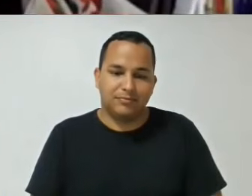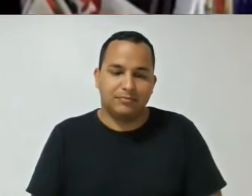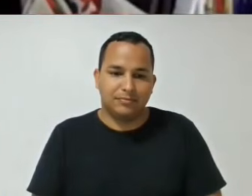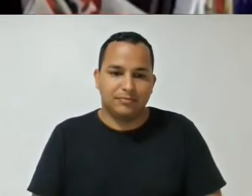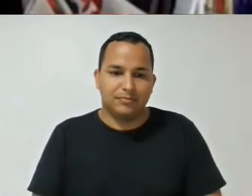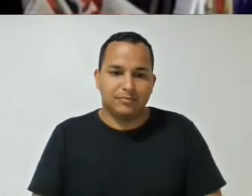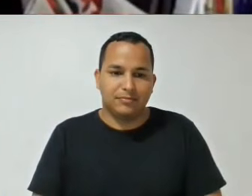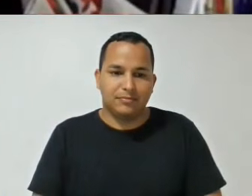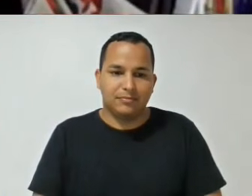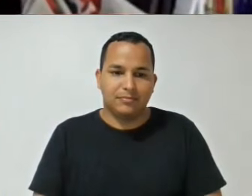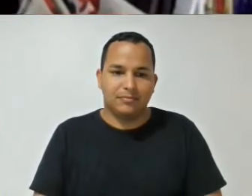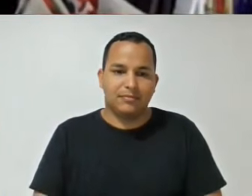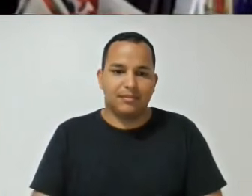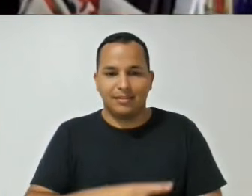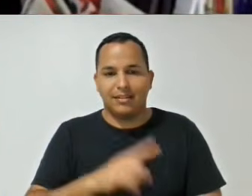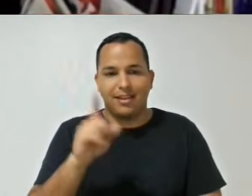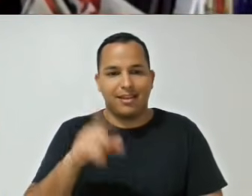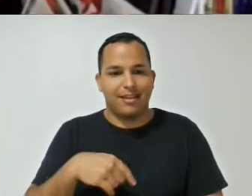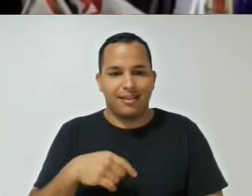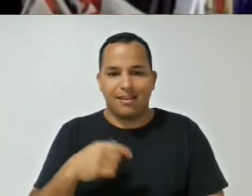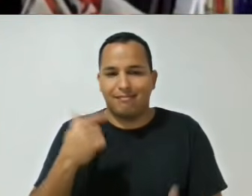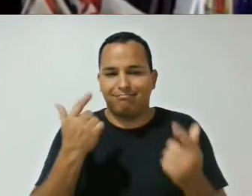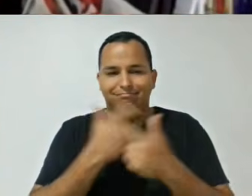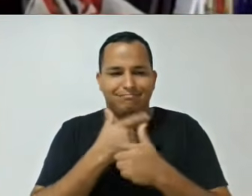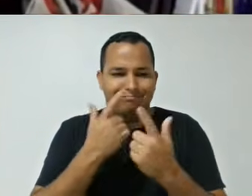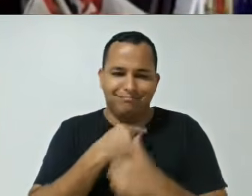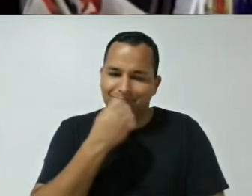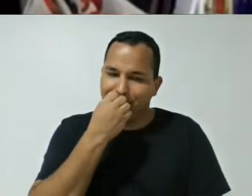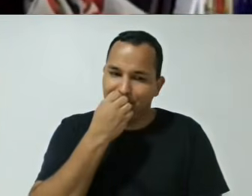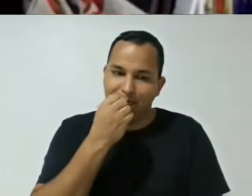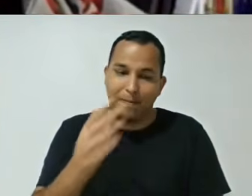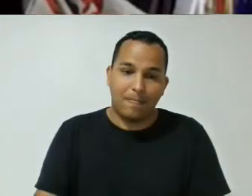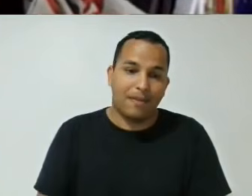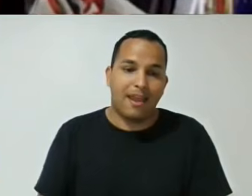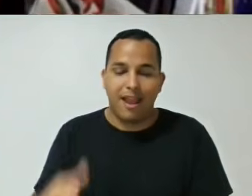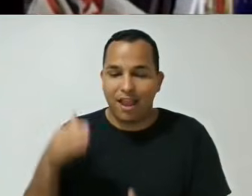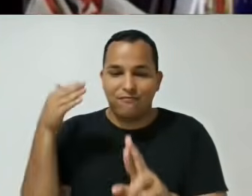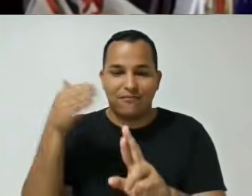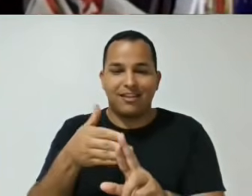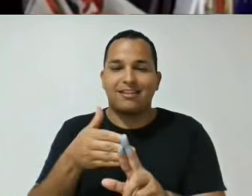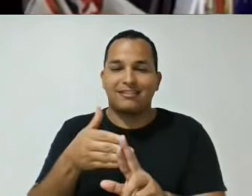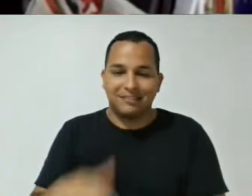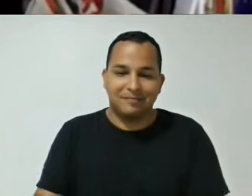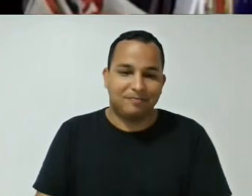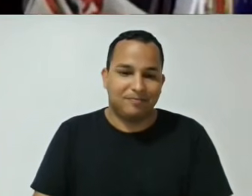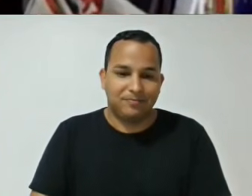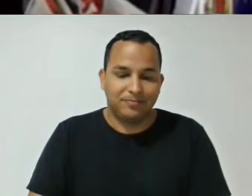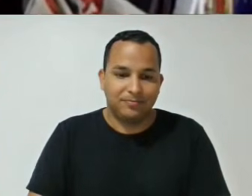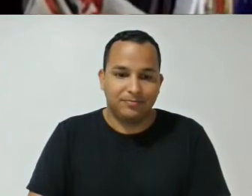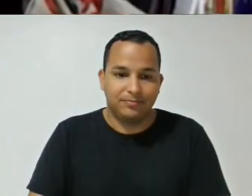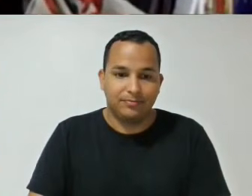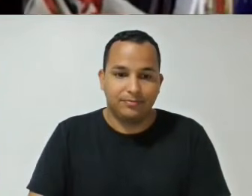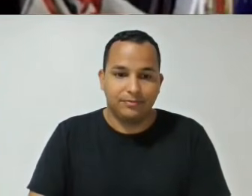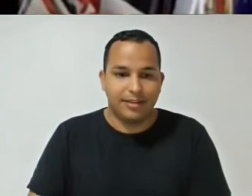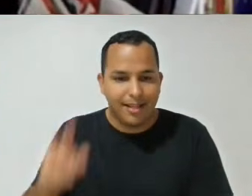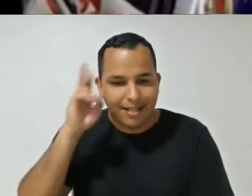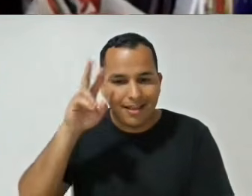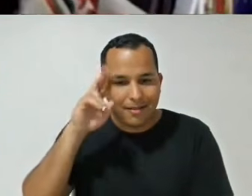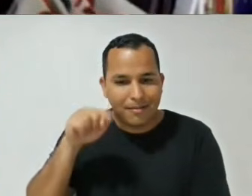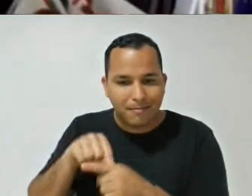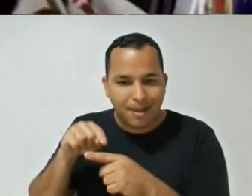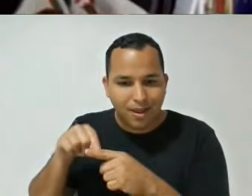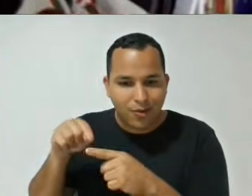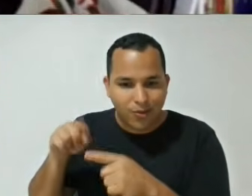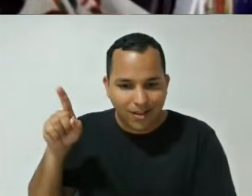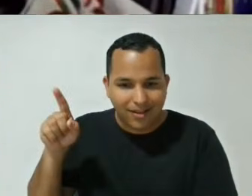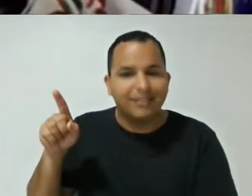assim, a referência, né? A referência. Porque, inclusive, ele era do bairro, né? Então,